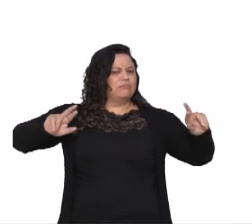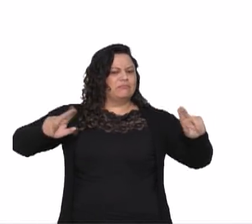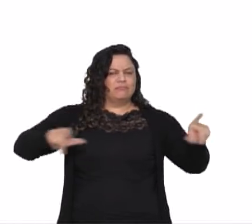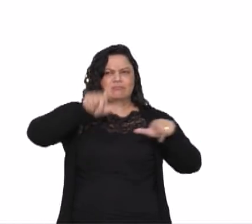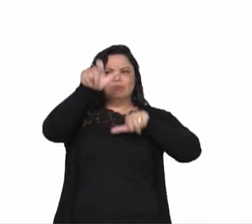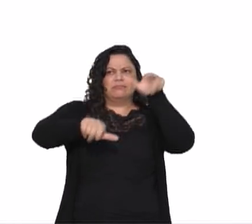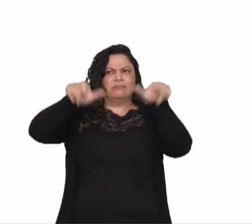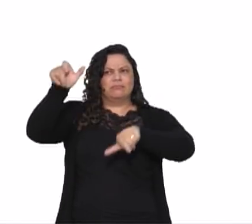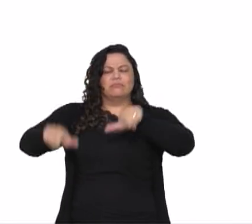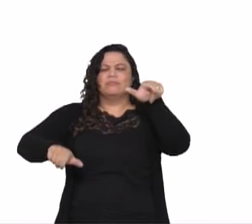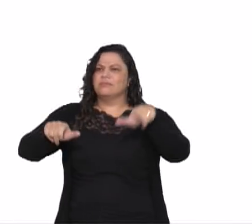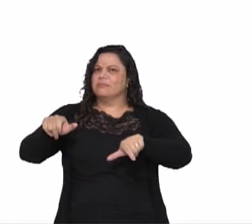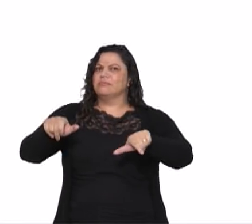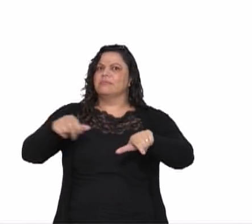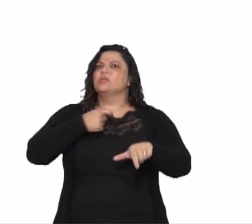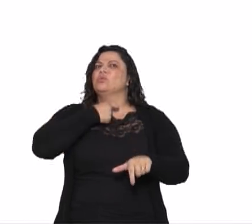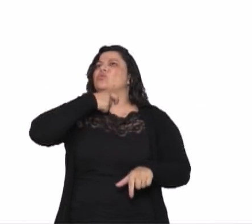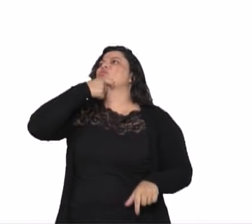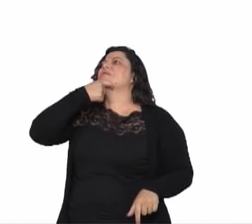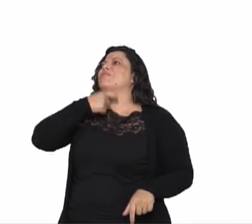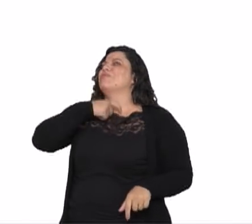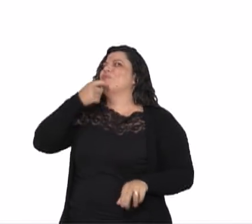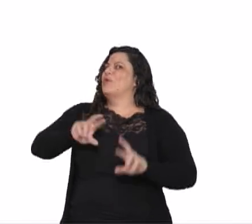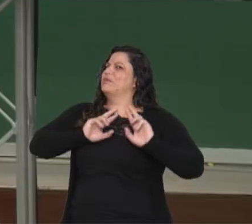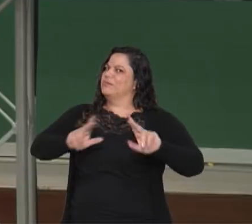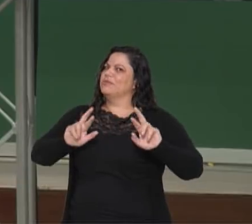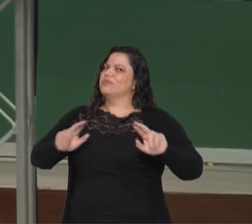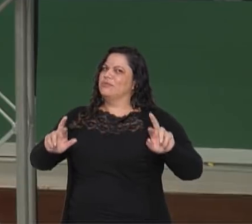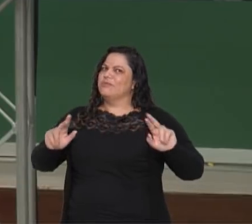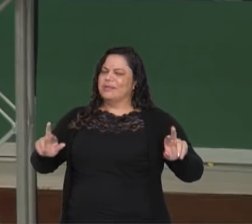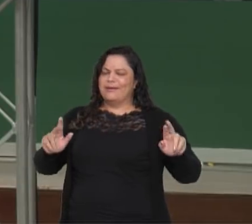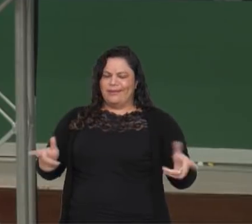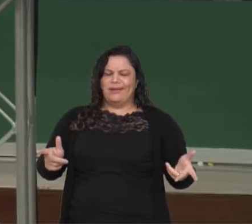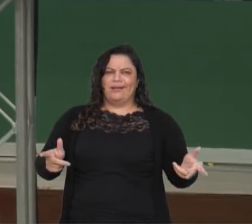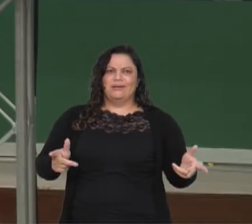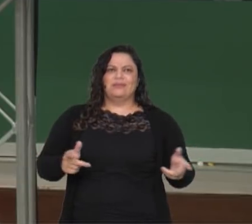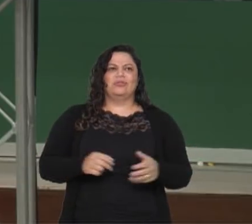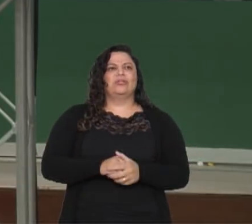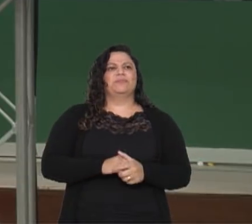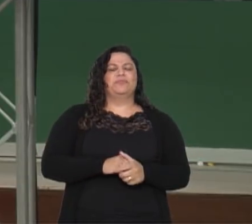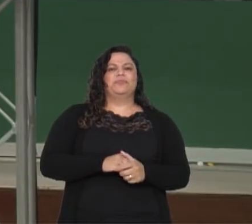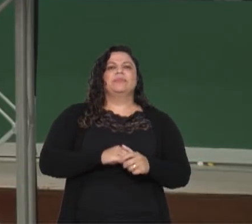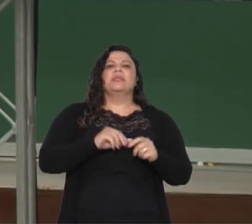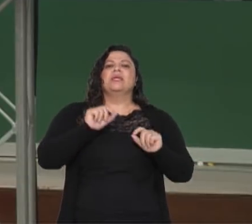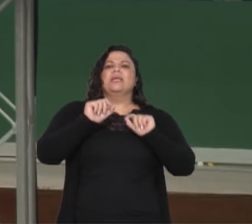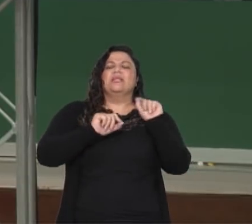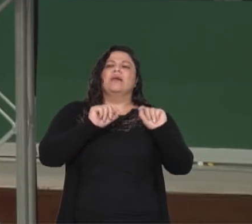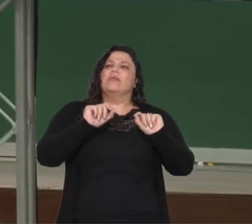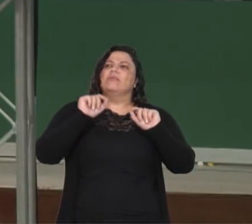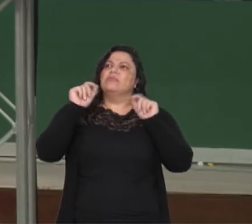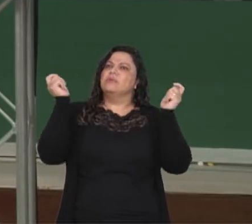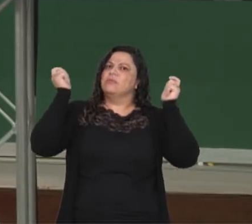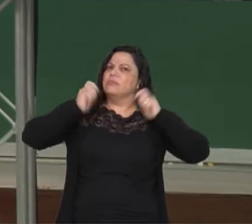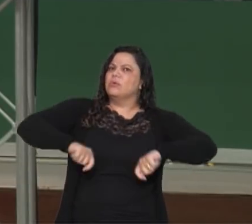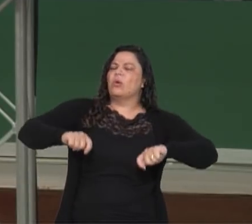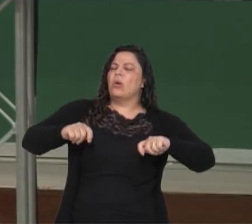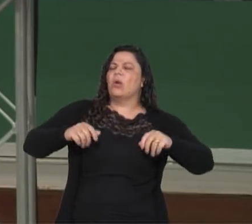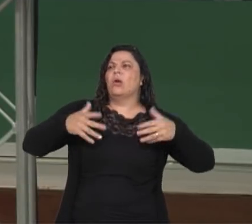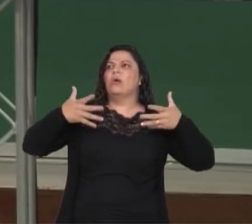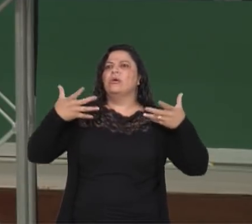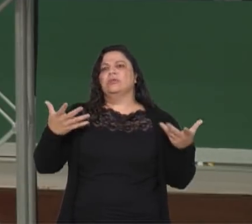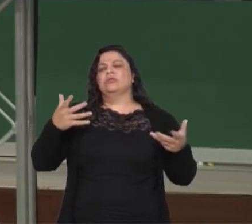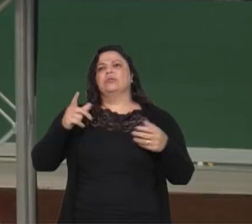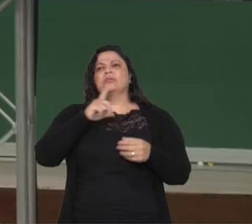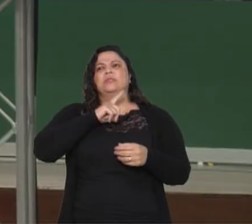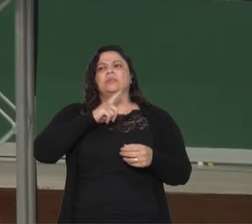cor do som, porque ele é justamente essa característica mais própria relacionada ao material. Você pode ter